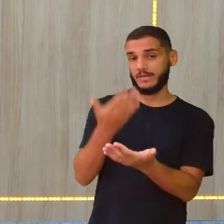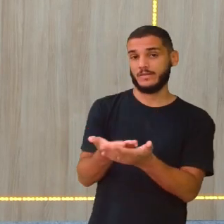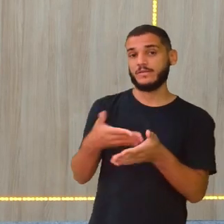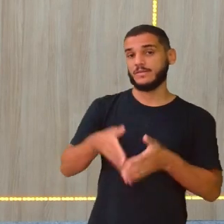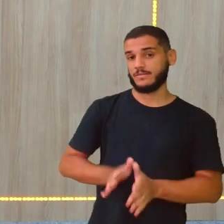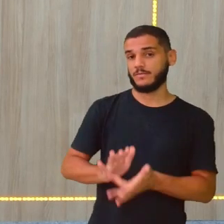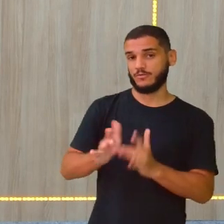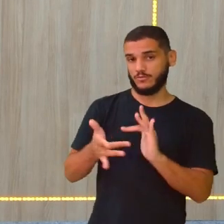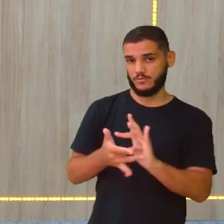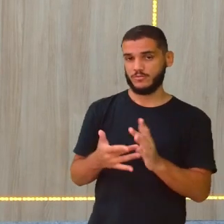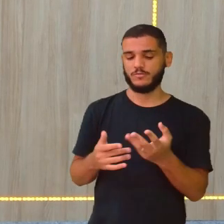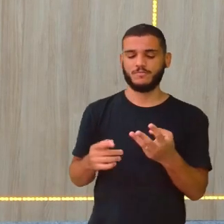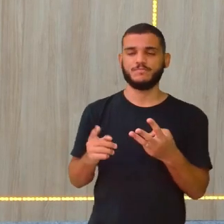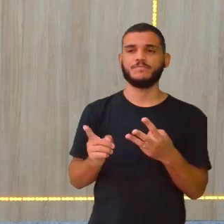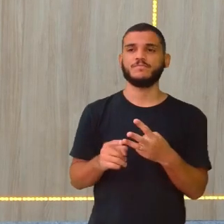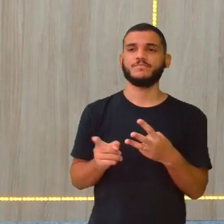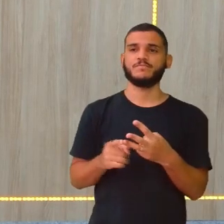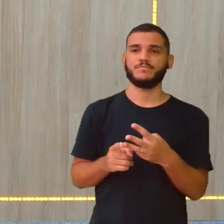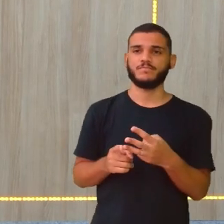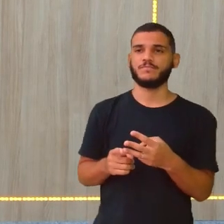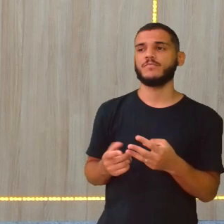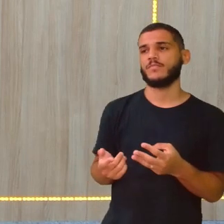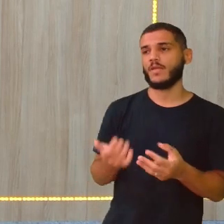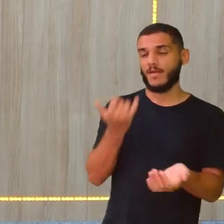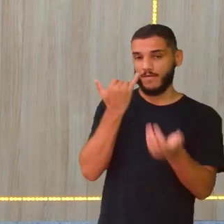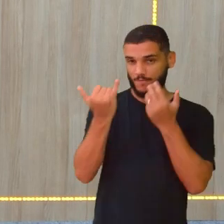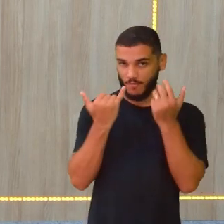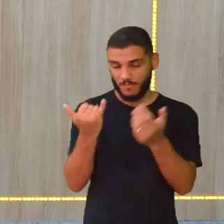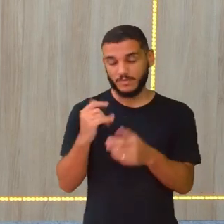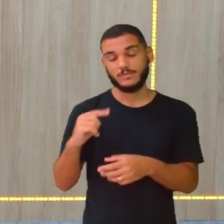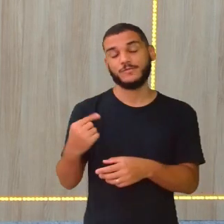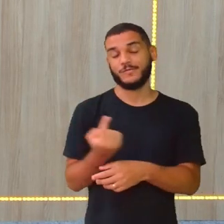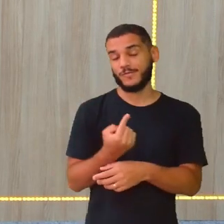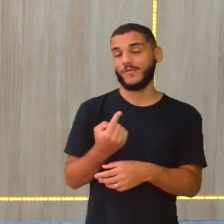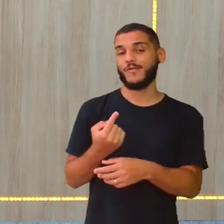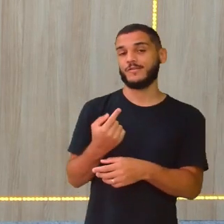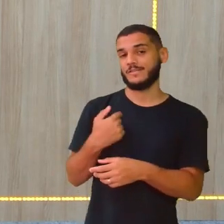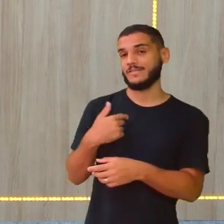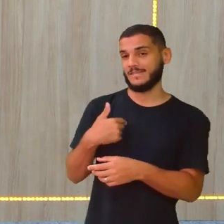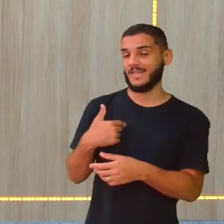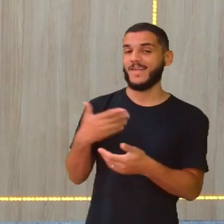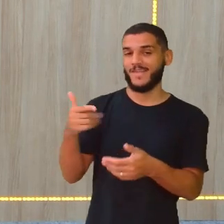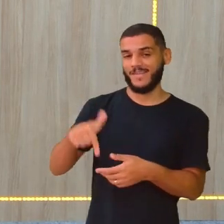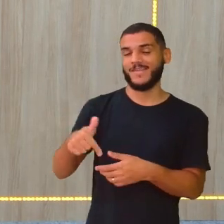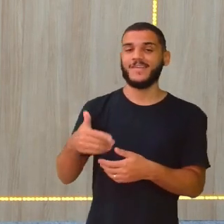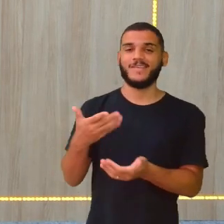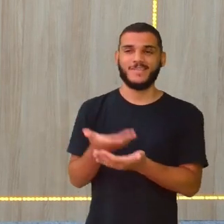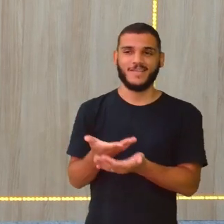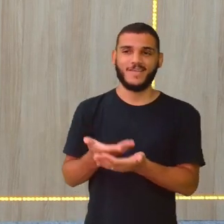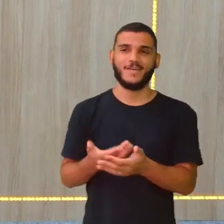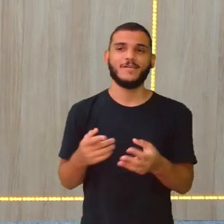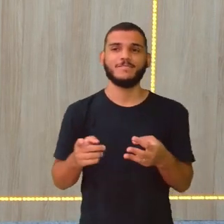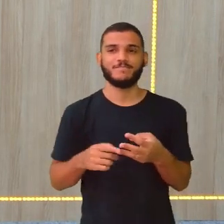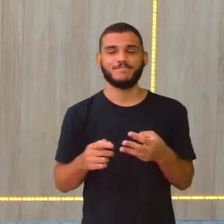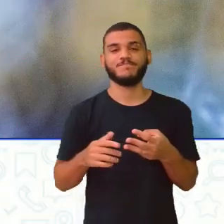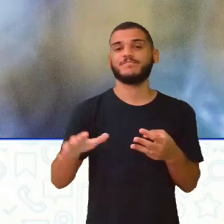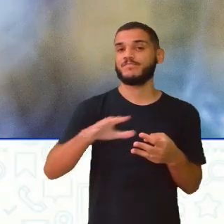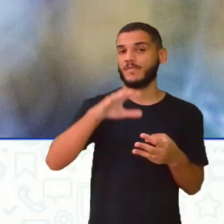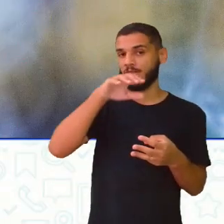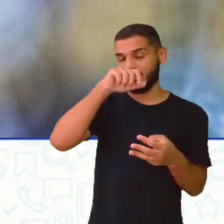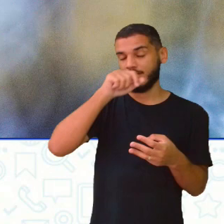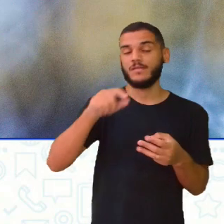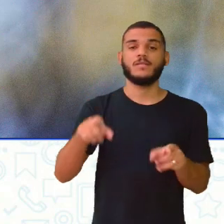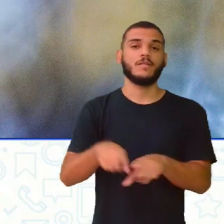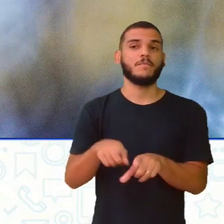de Jesus. Não é? Informações que vamos jogando aqui na aula. O incenso, pessoal, usado